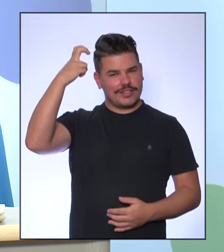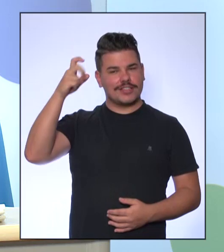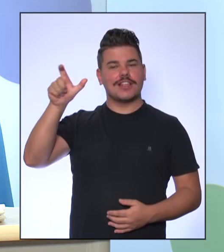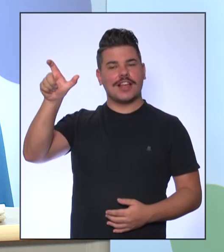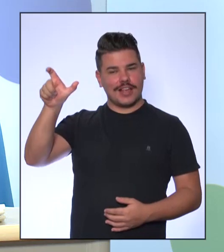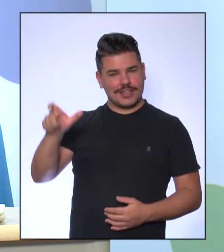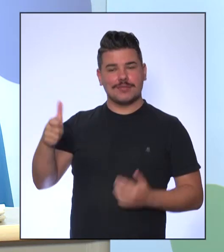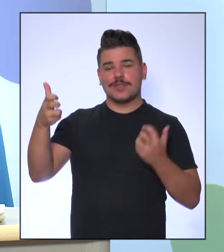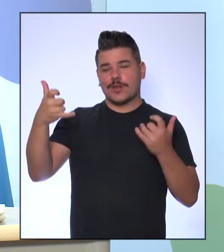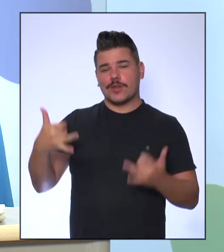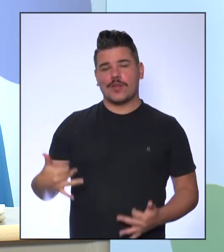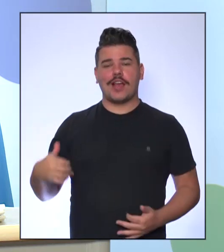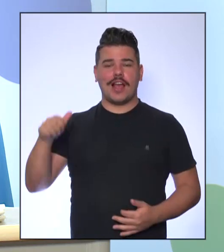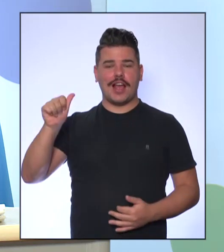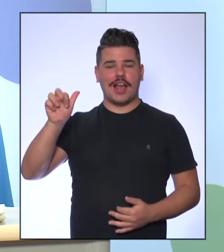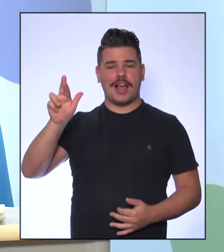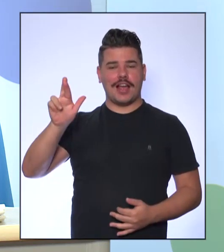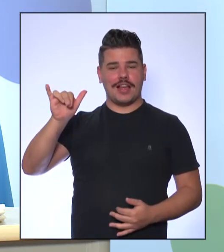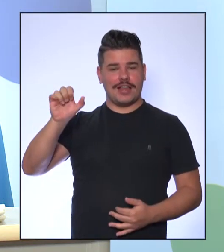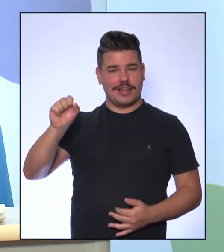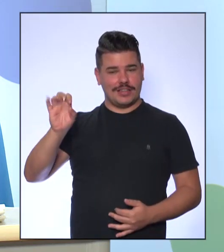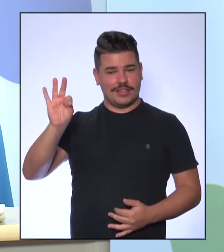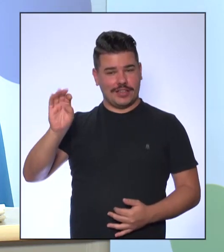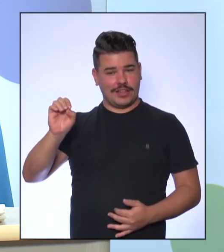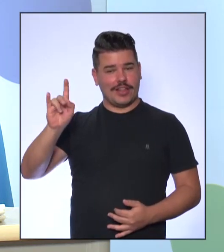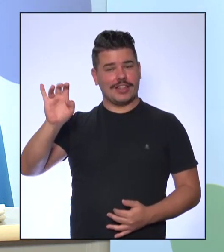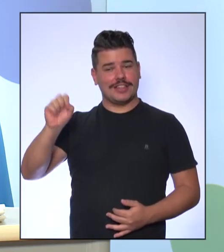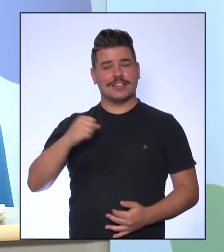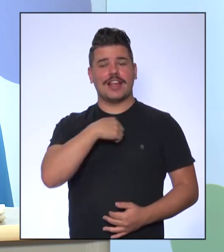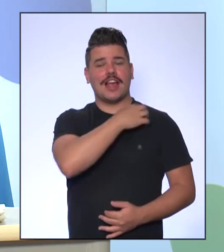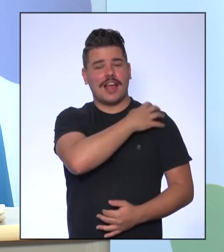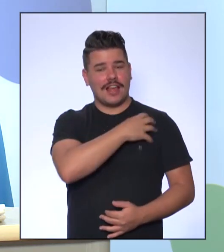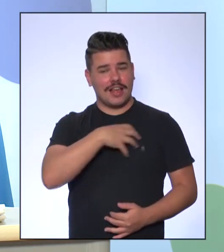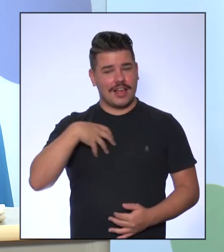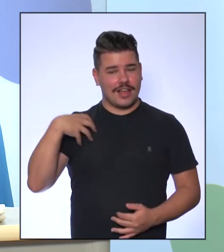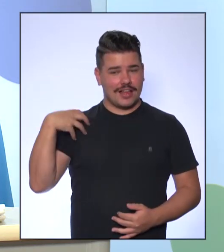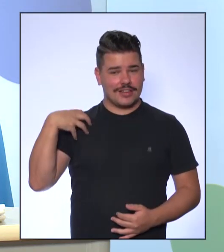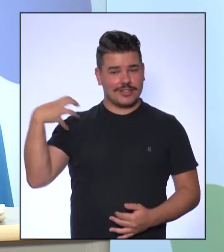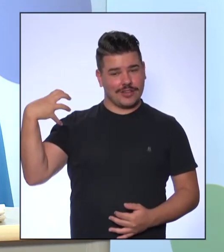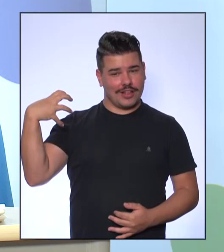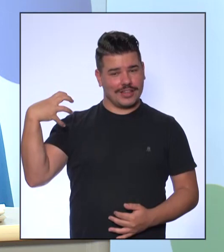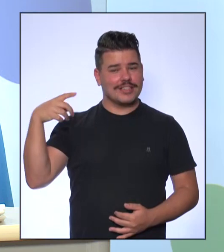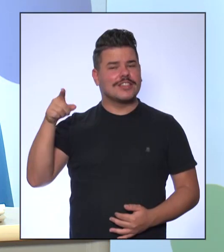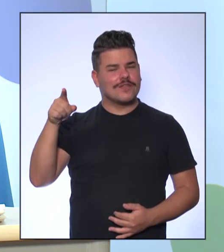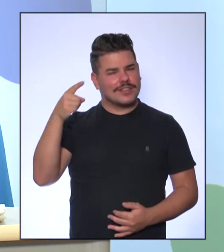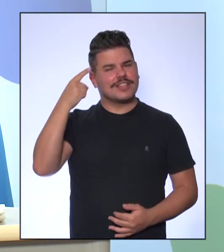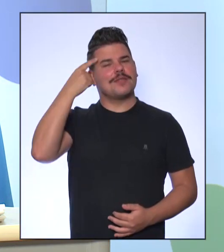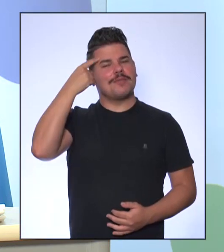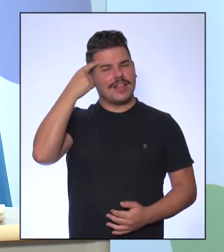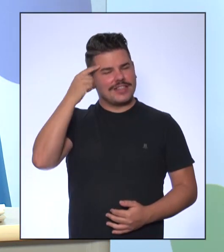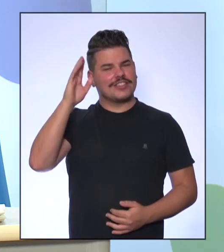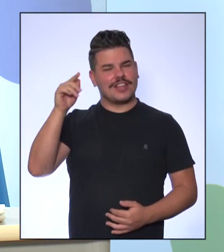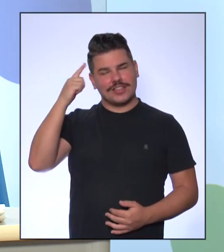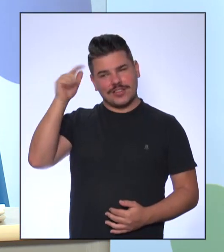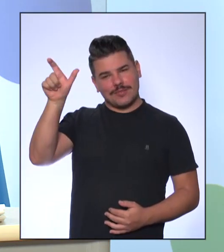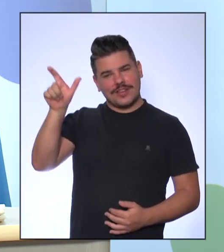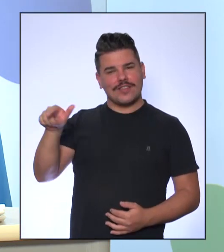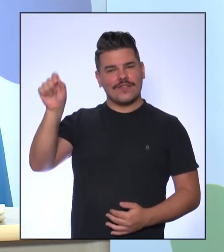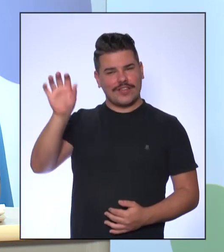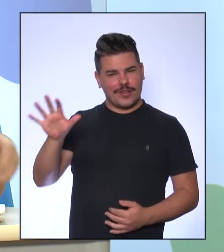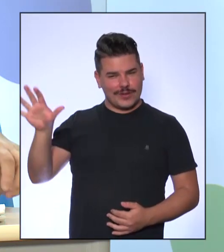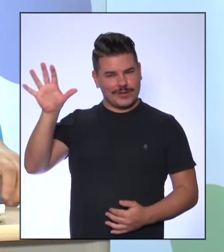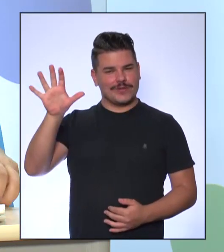Aristóteles, né? Gostei, Samuel, eu achei bem legal. Então você já tem uma ideia, né, dos filósofos, bem